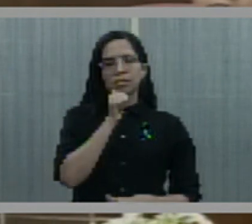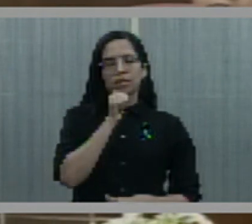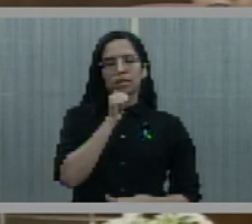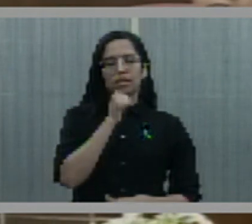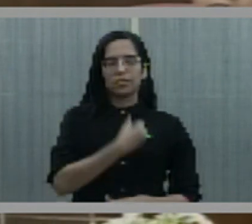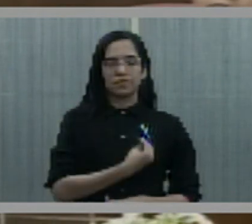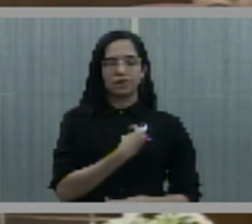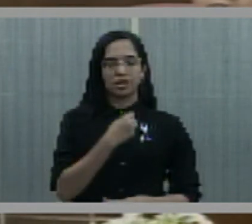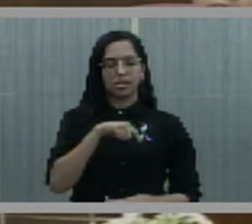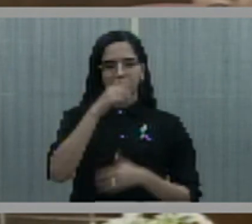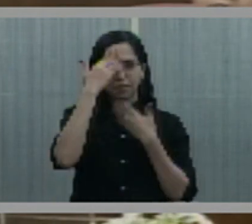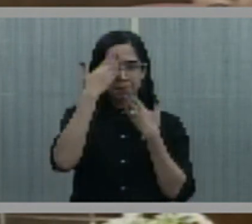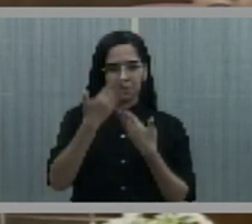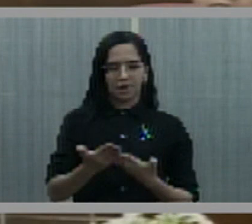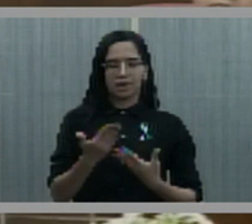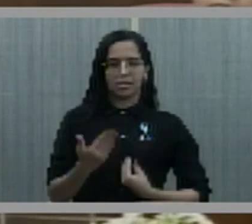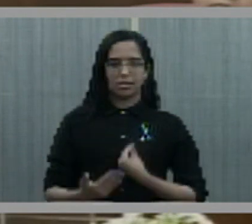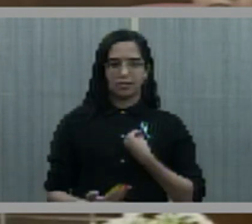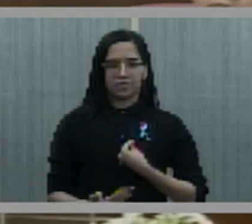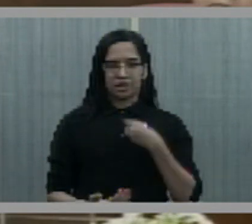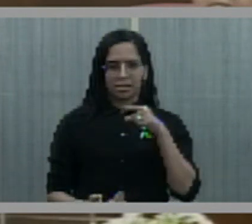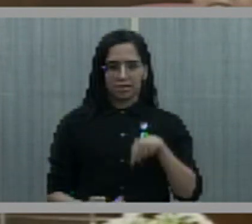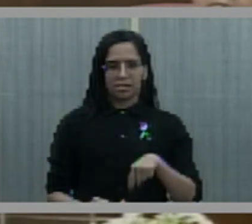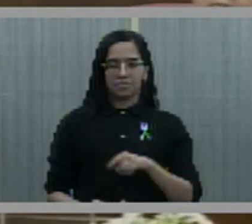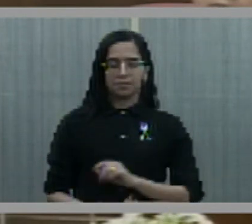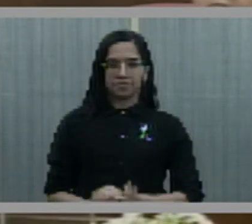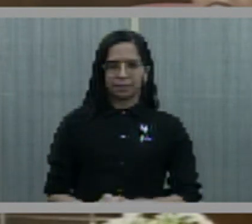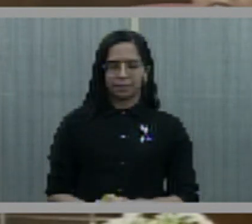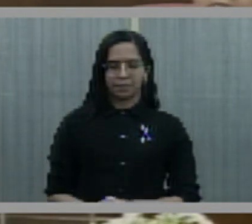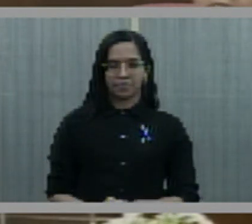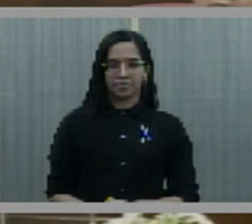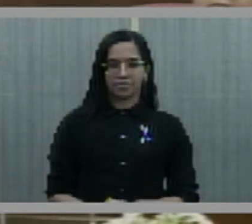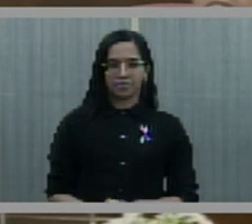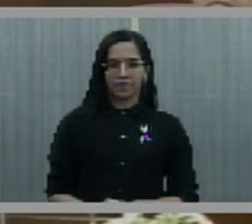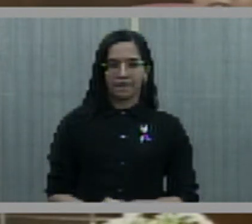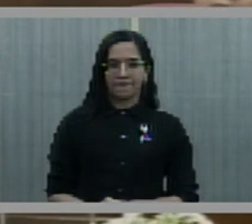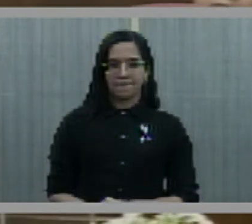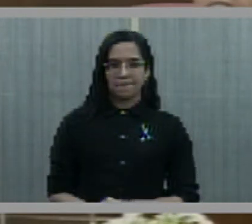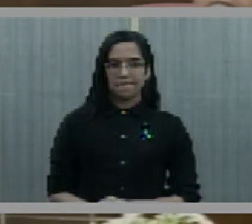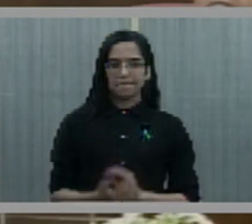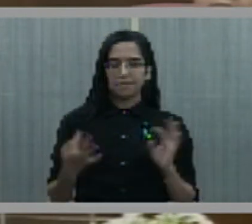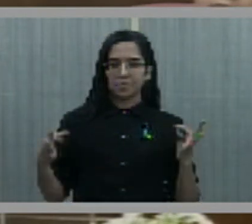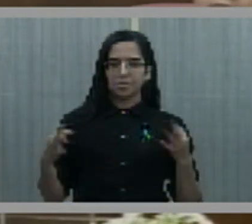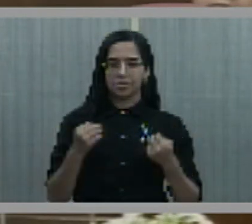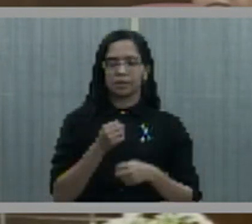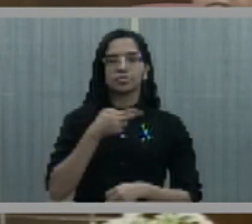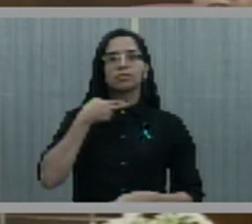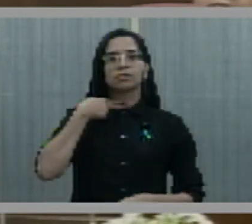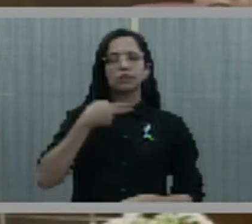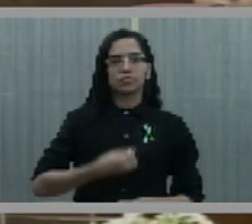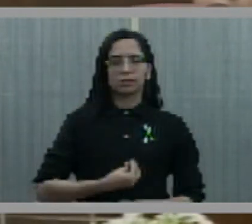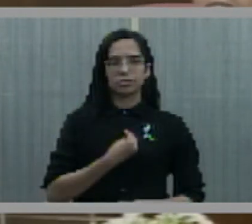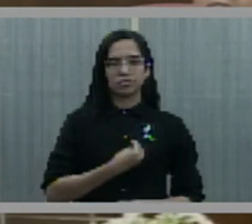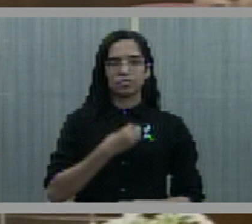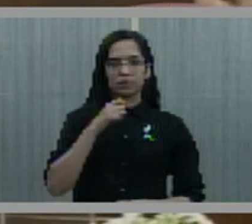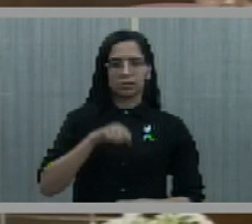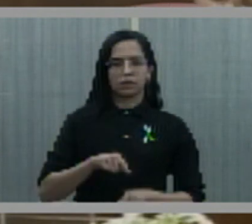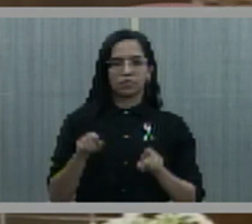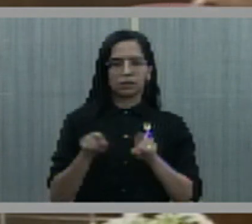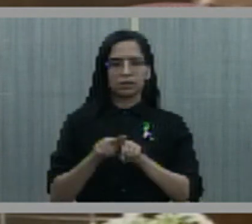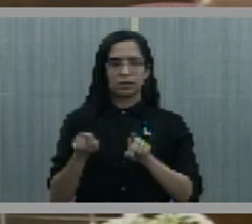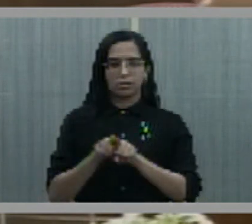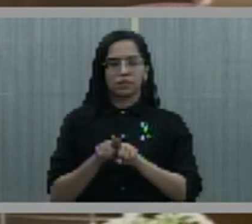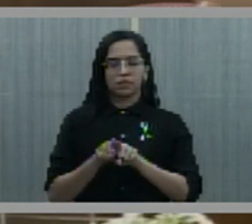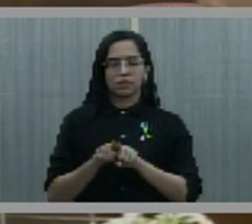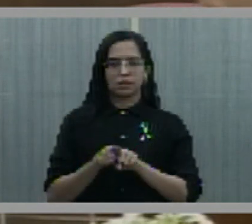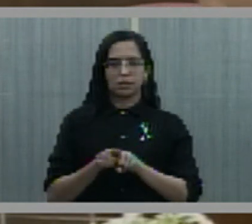pela presença de todos vocês e por esta acolhida aqui conosco. Os demais padres que vieram também para este